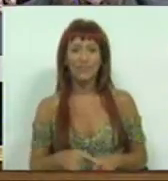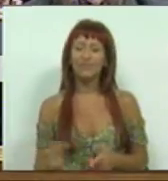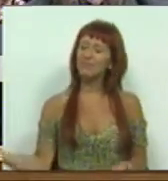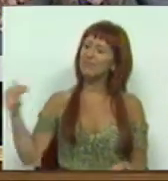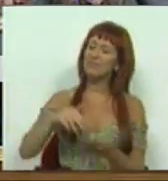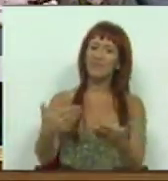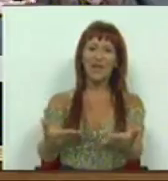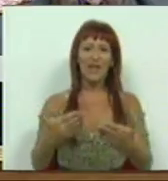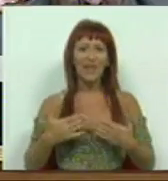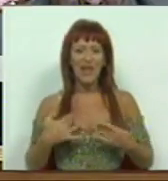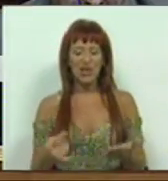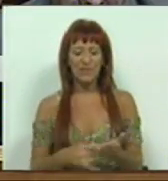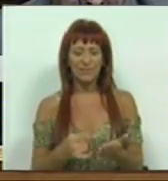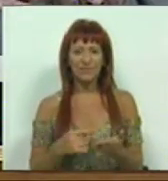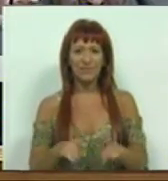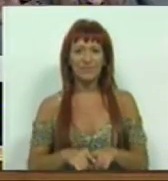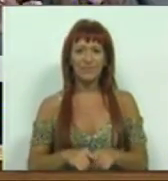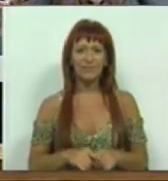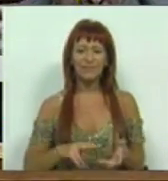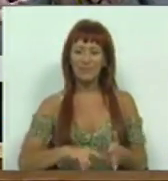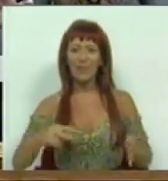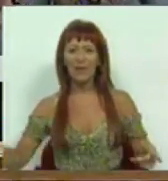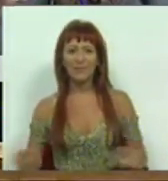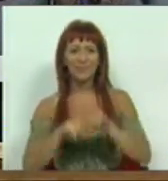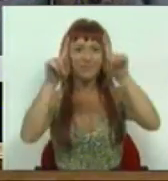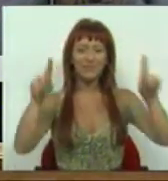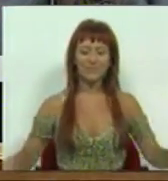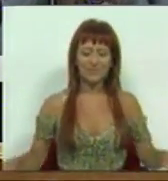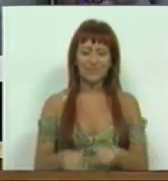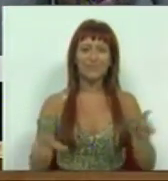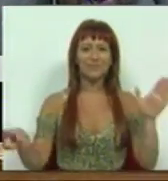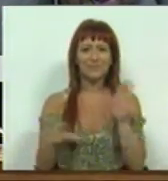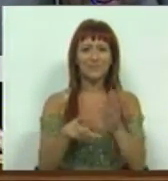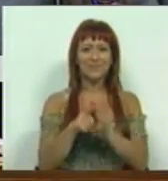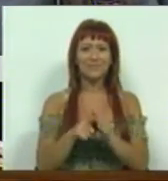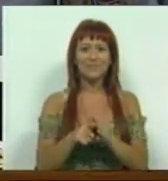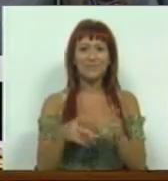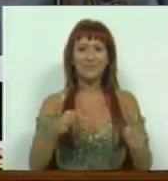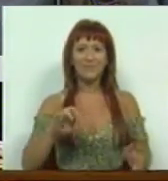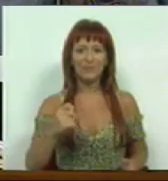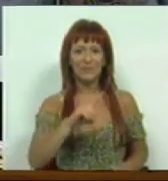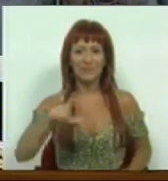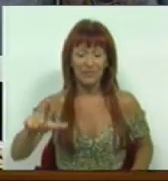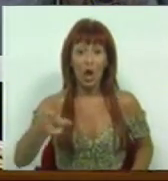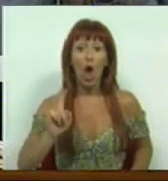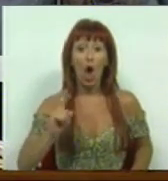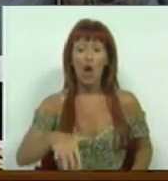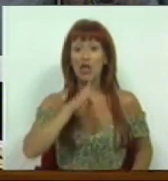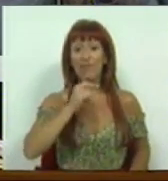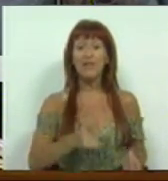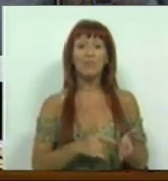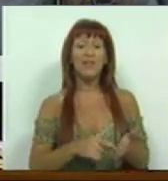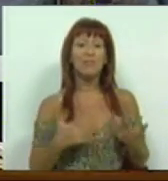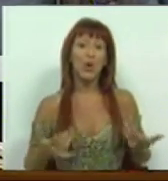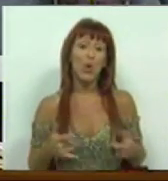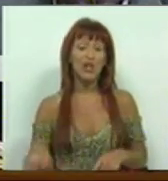Vem-nos trazer aqui a necessidade de reformar o quadro legal, nomeadamente o PROTAL. Agora, o que o Algarve